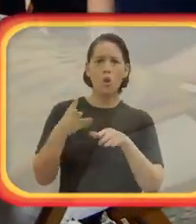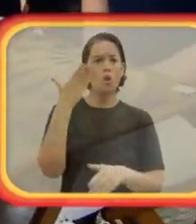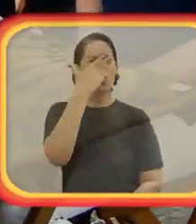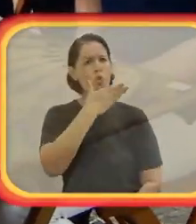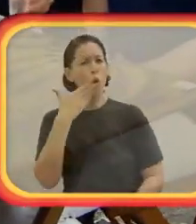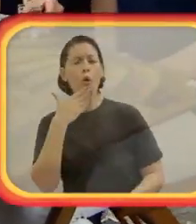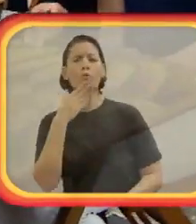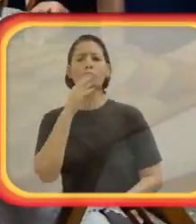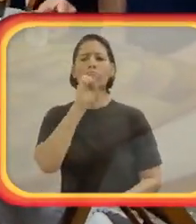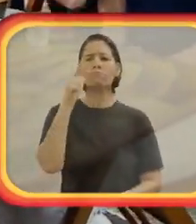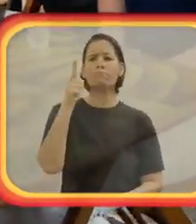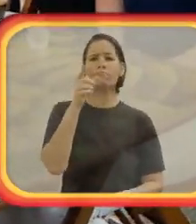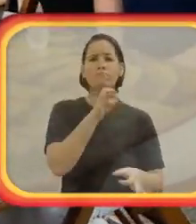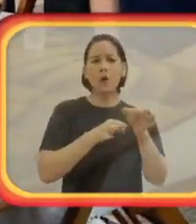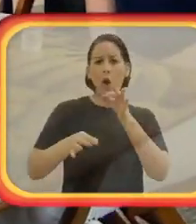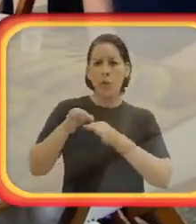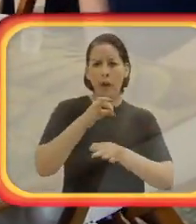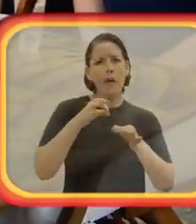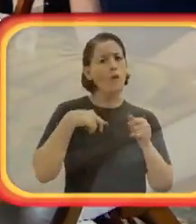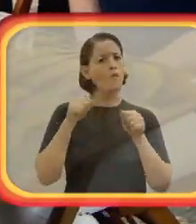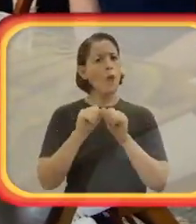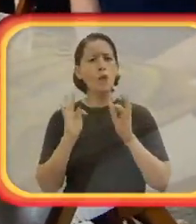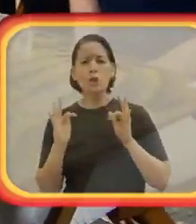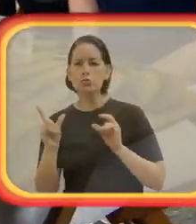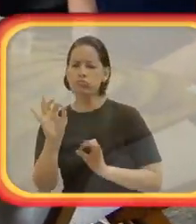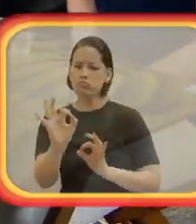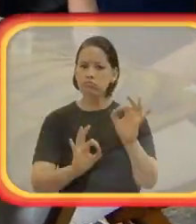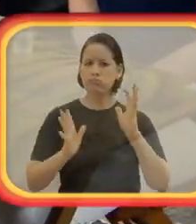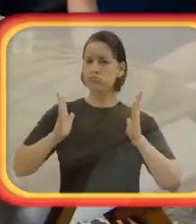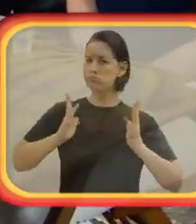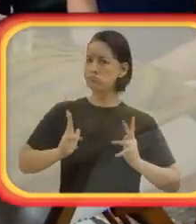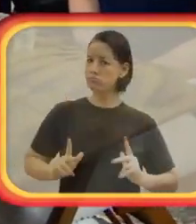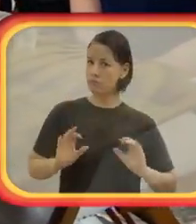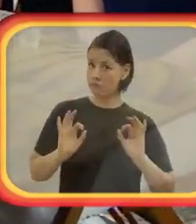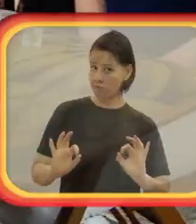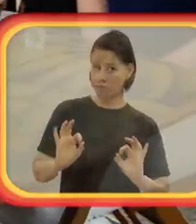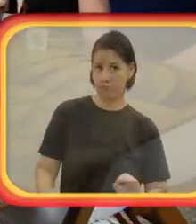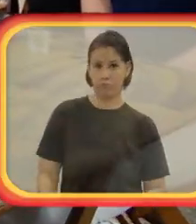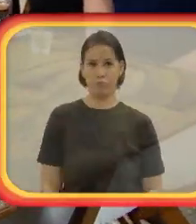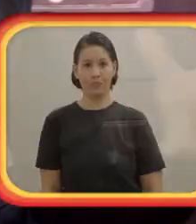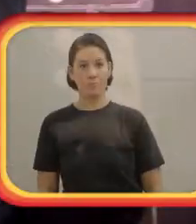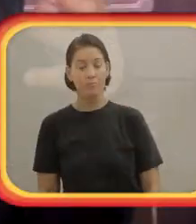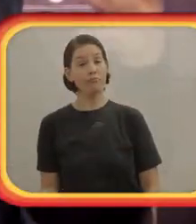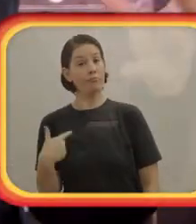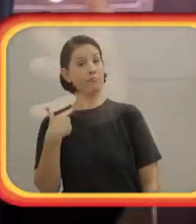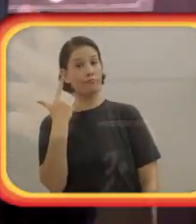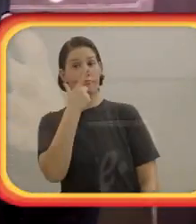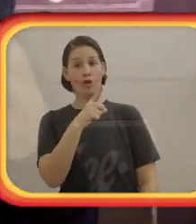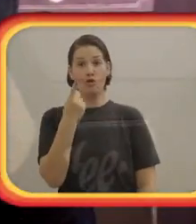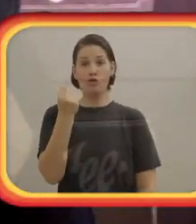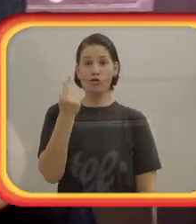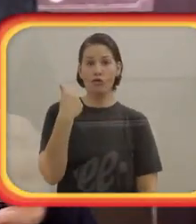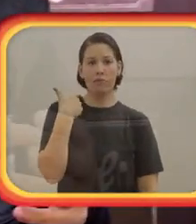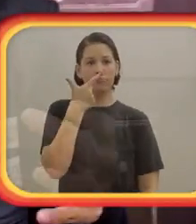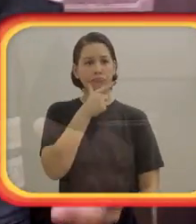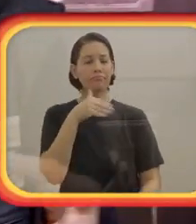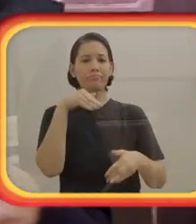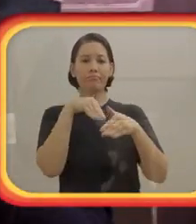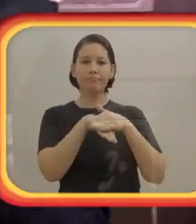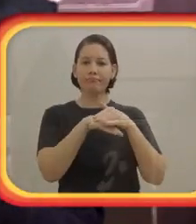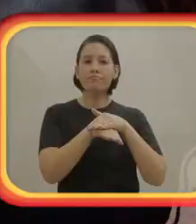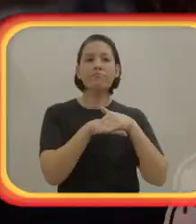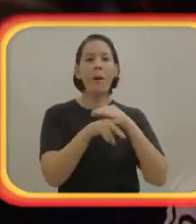o cappuccino, o chocolate, os doces e os salgados. Então eu faço tudo bem organizado,